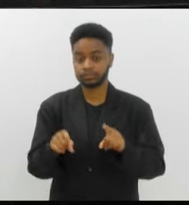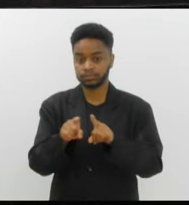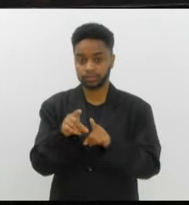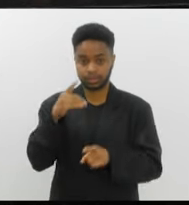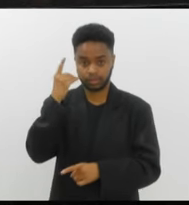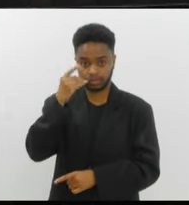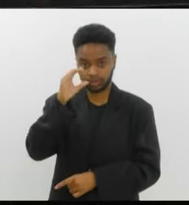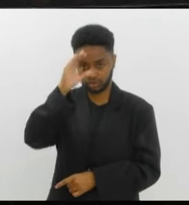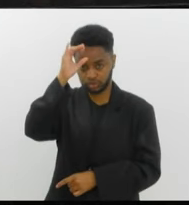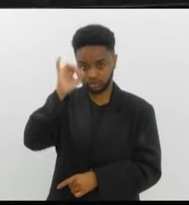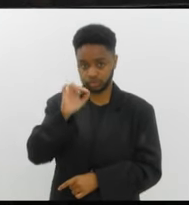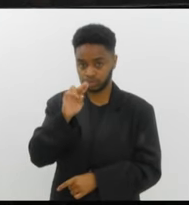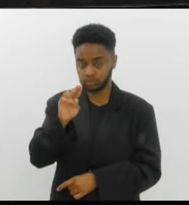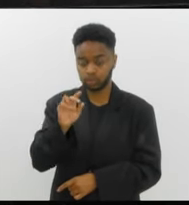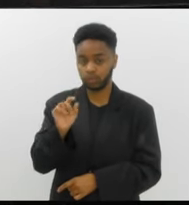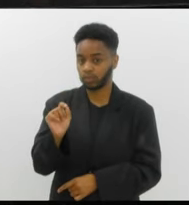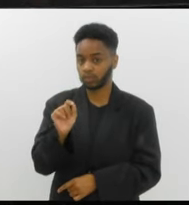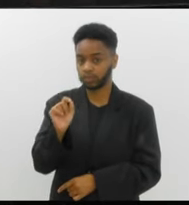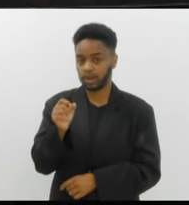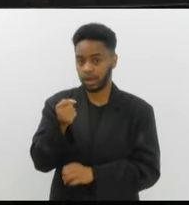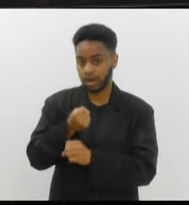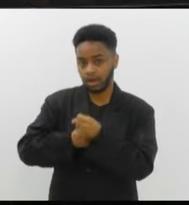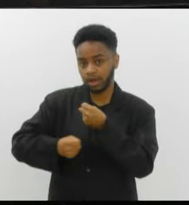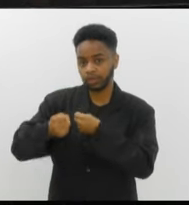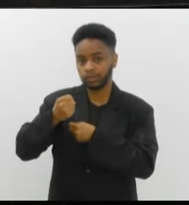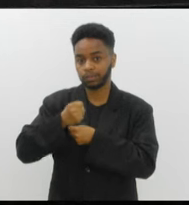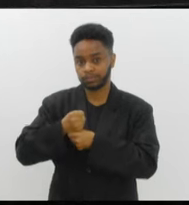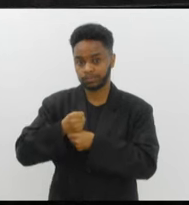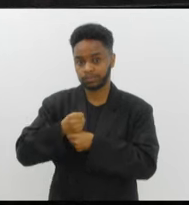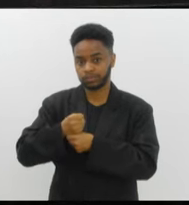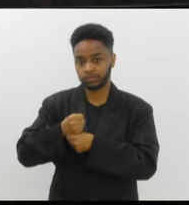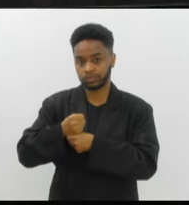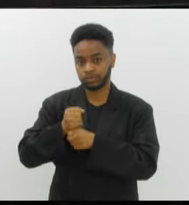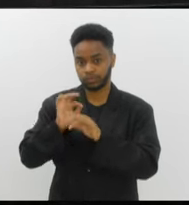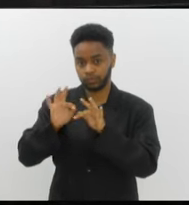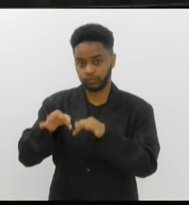Tiaju, no final do ano passado,